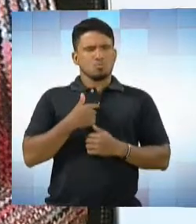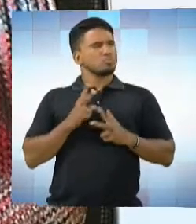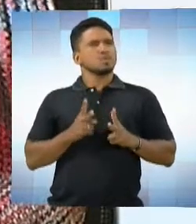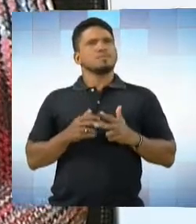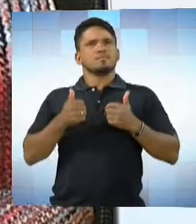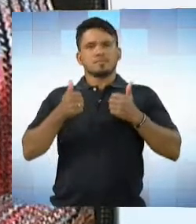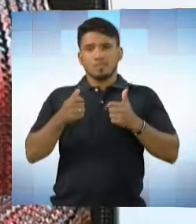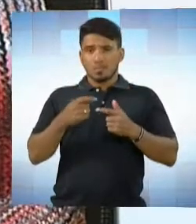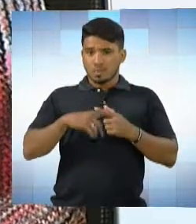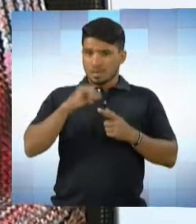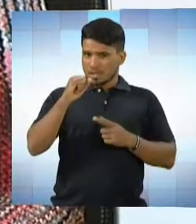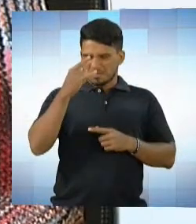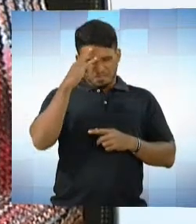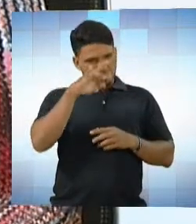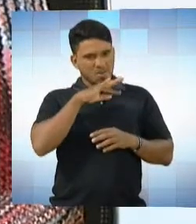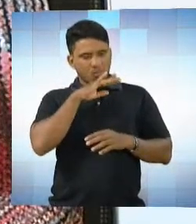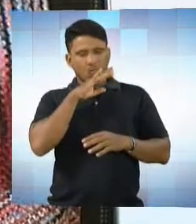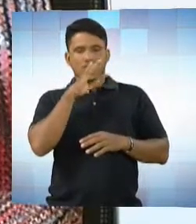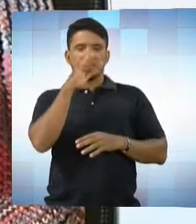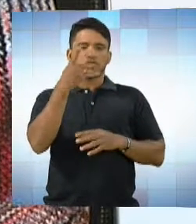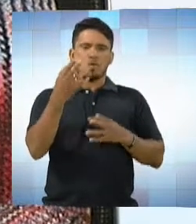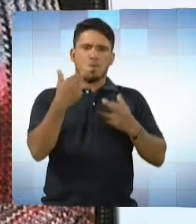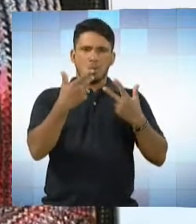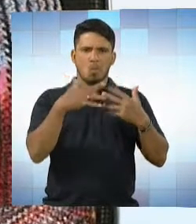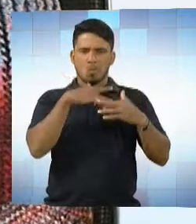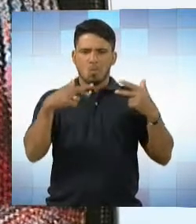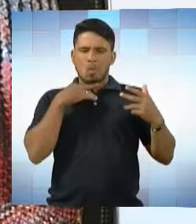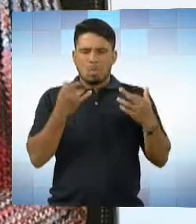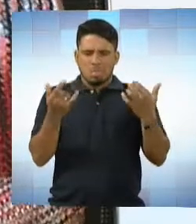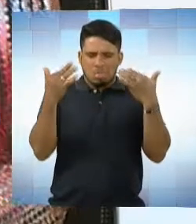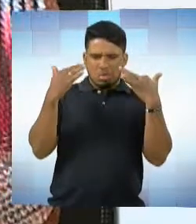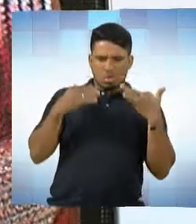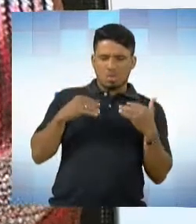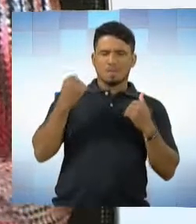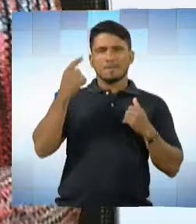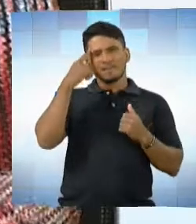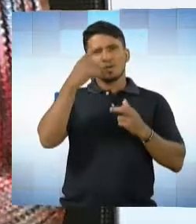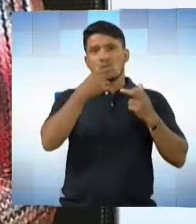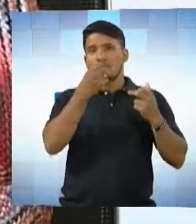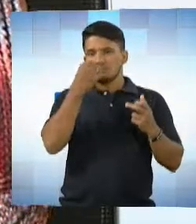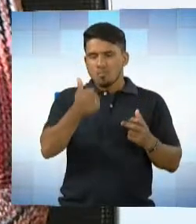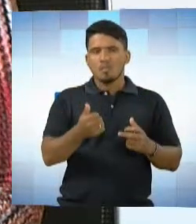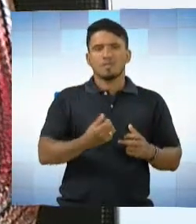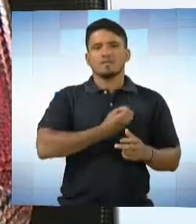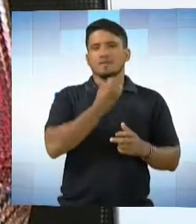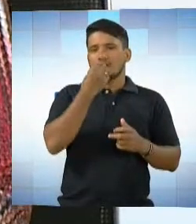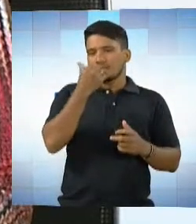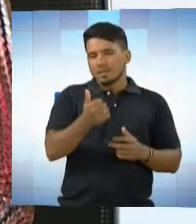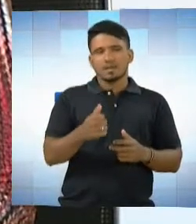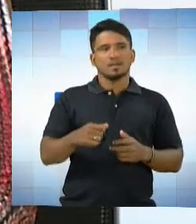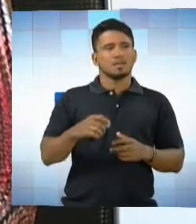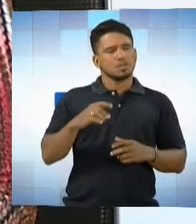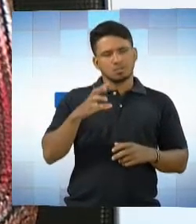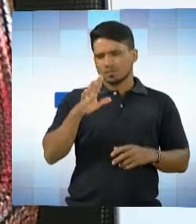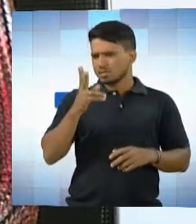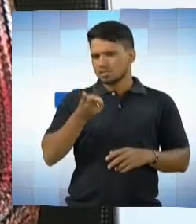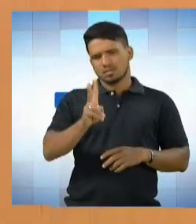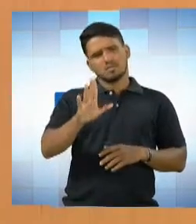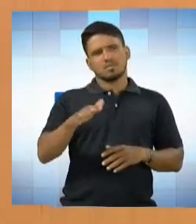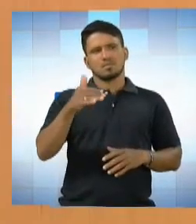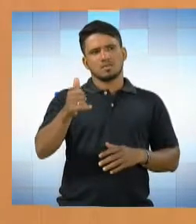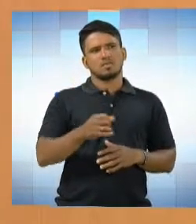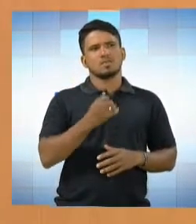formos cerceados, né, porque a gente nunca sabe como é que é essa questão, isso, a tendência é a gente sempre melhorar.